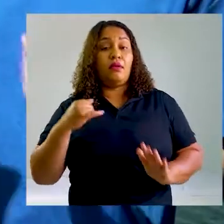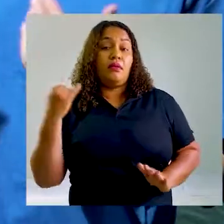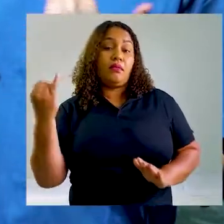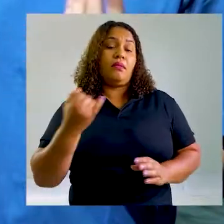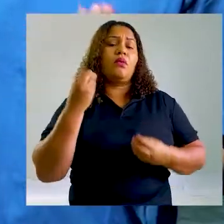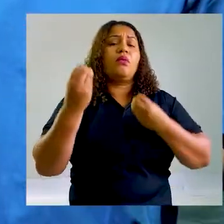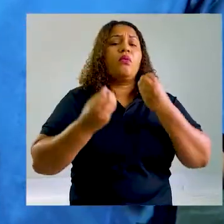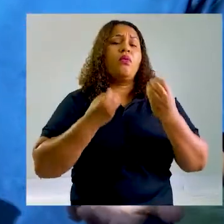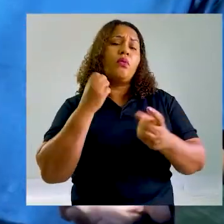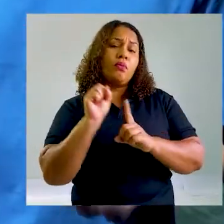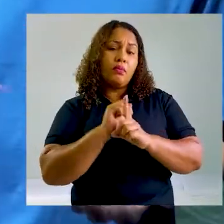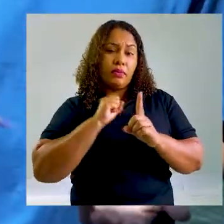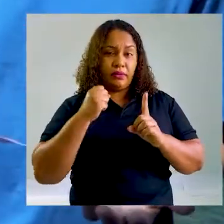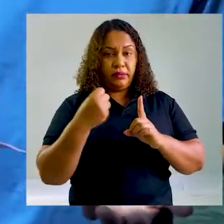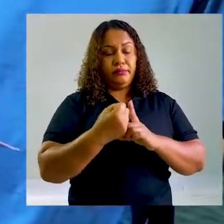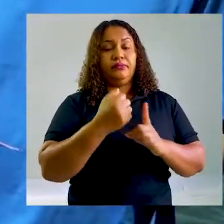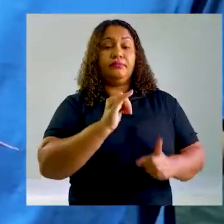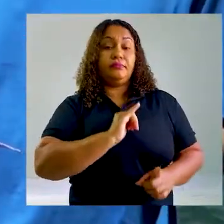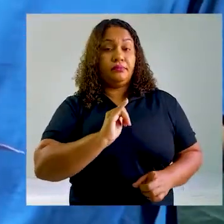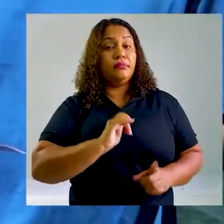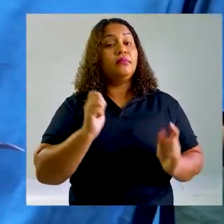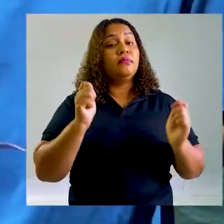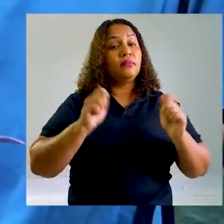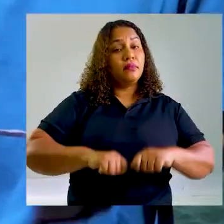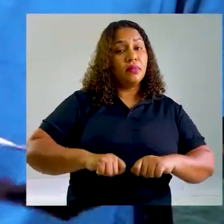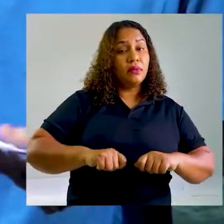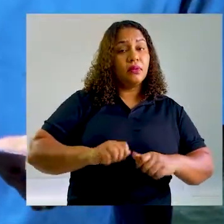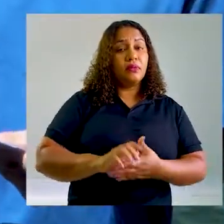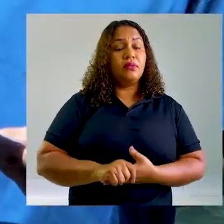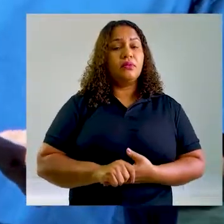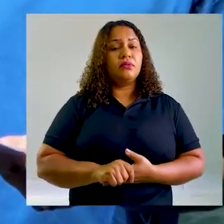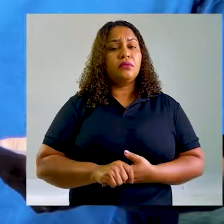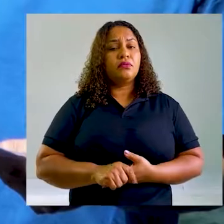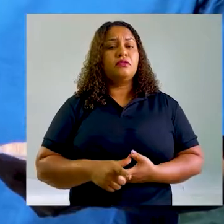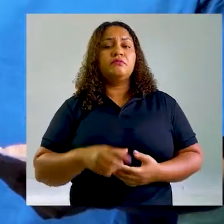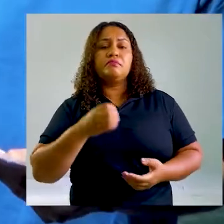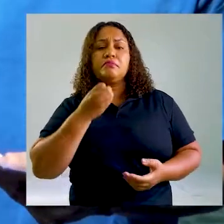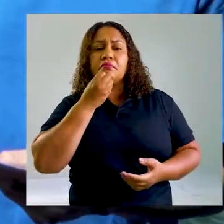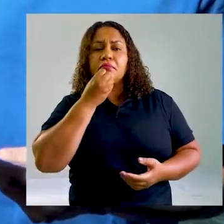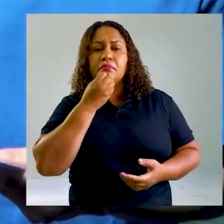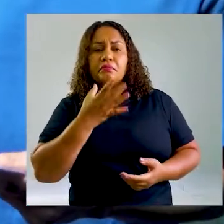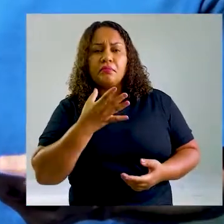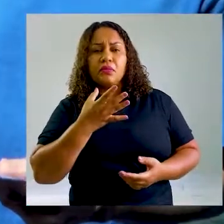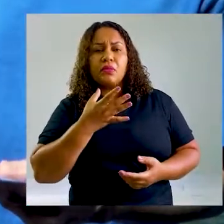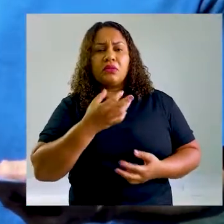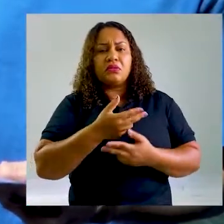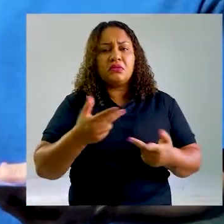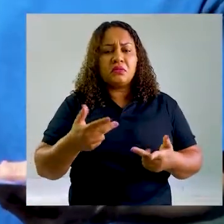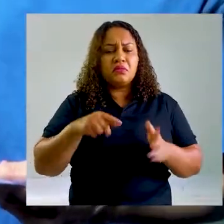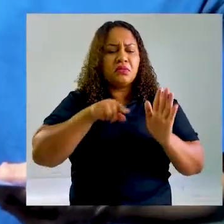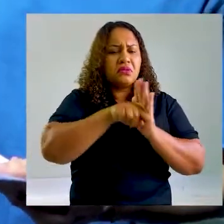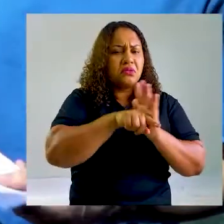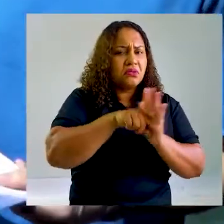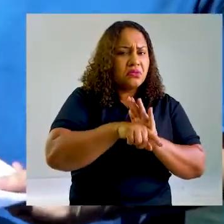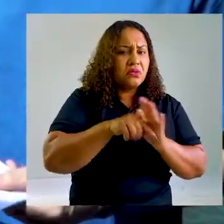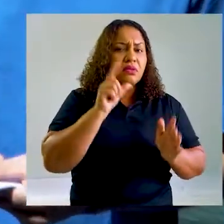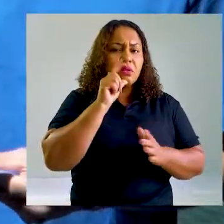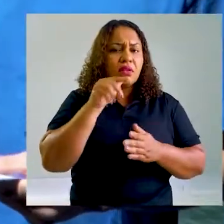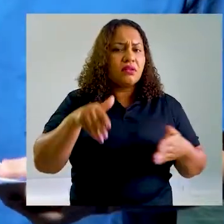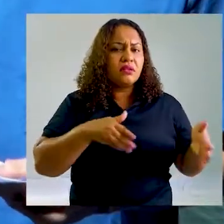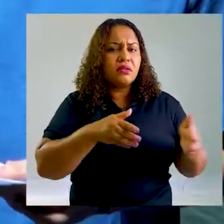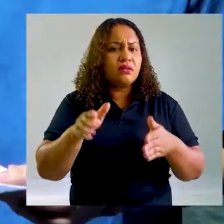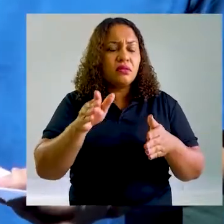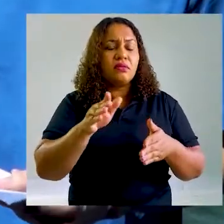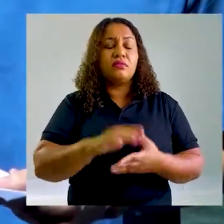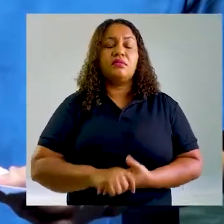Como que a sociedade de Imperatriz pode se beneficiar desses estudos realizados sobre as águas do Rio